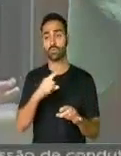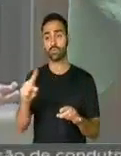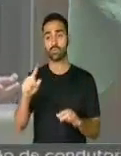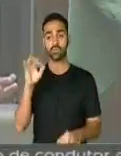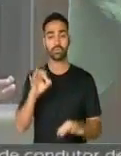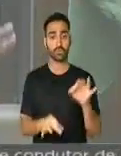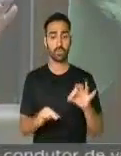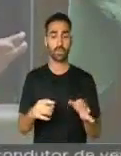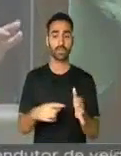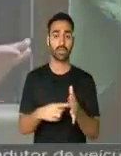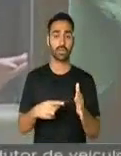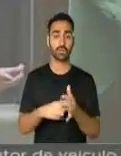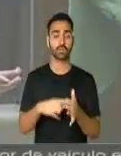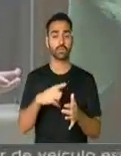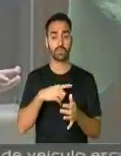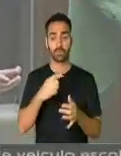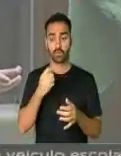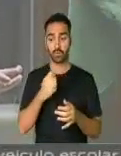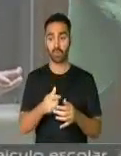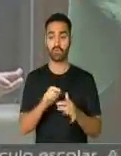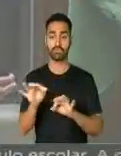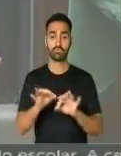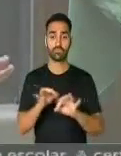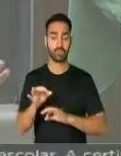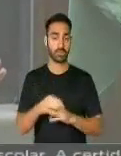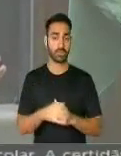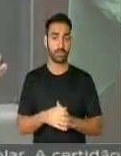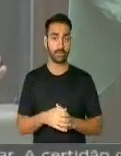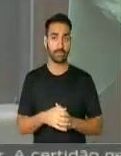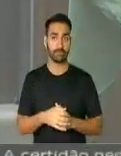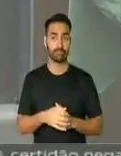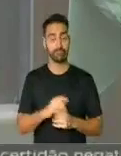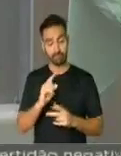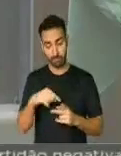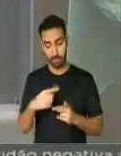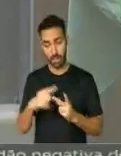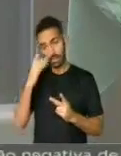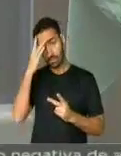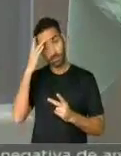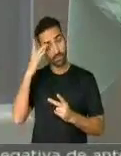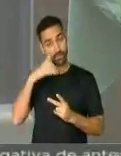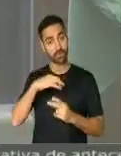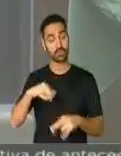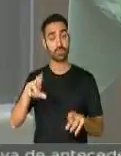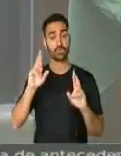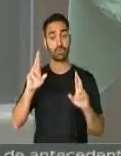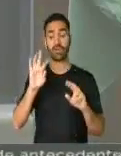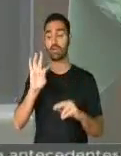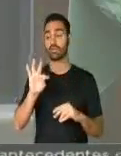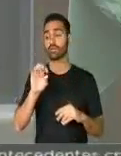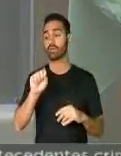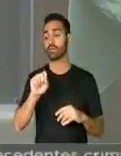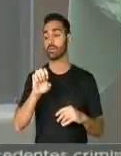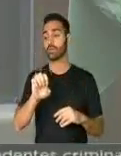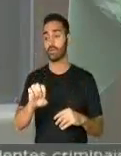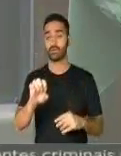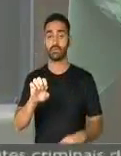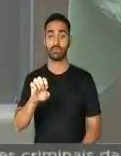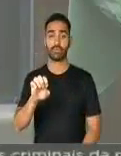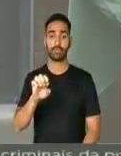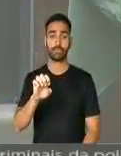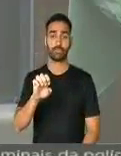da denúncia que tá na eminência de ser formulada Fora as pessoas esperam o julgamento do TSE deputado